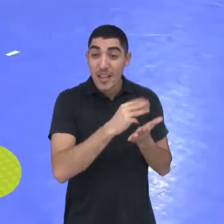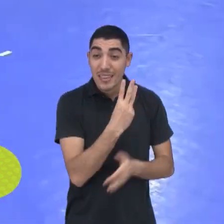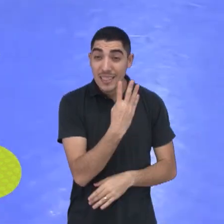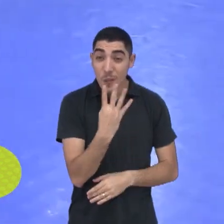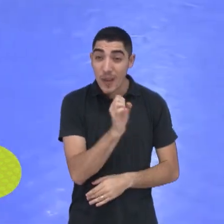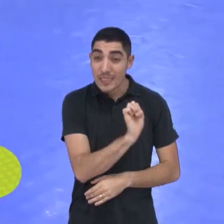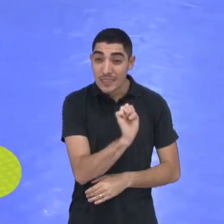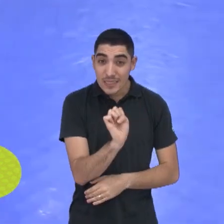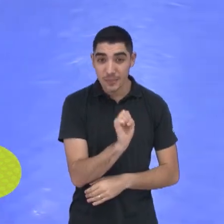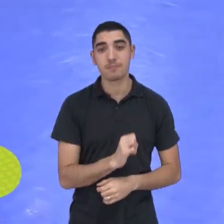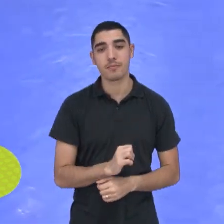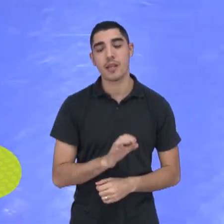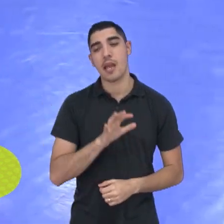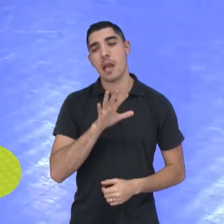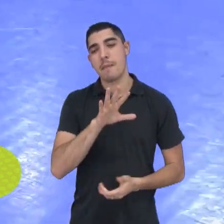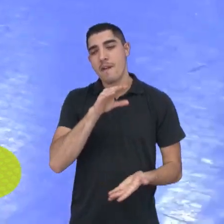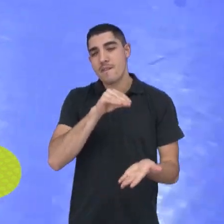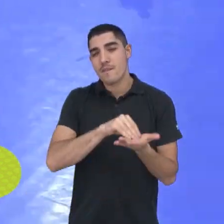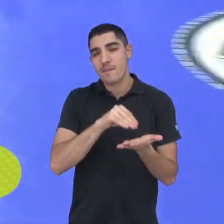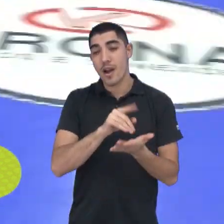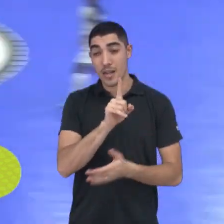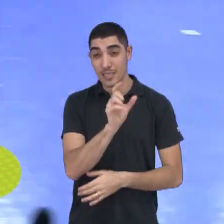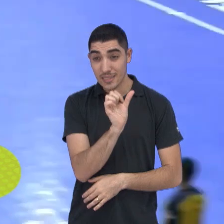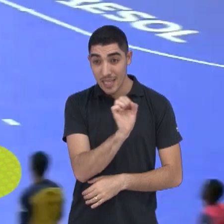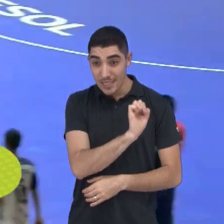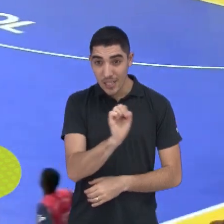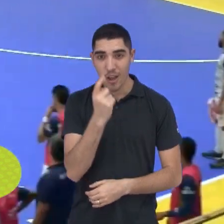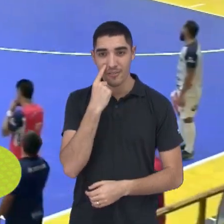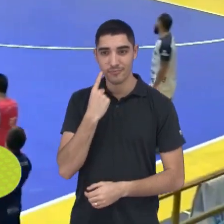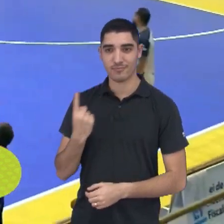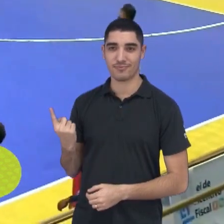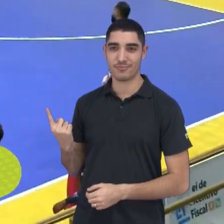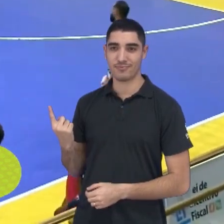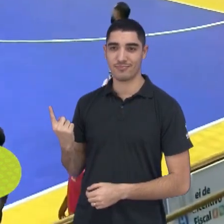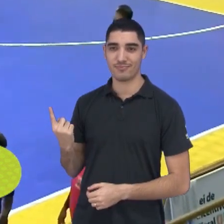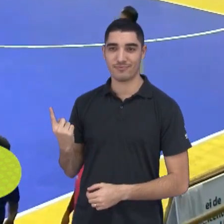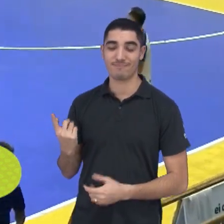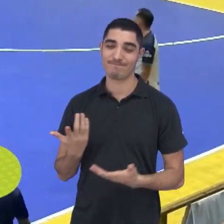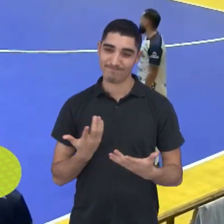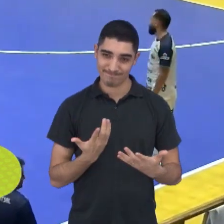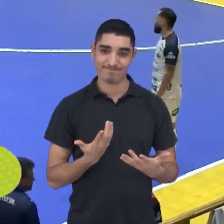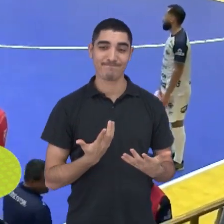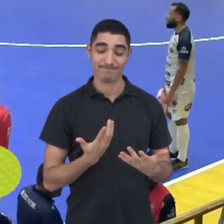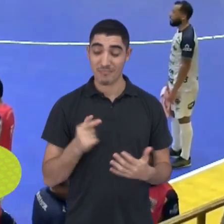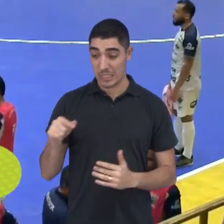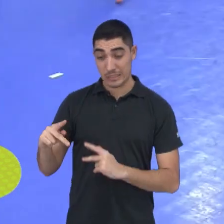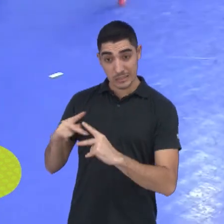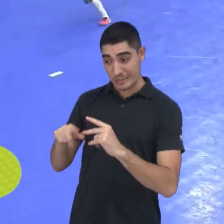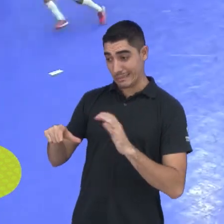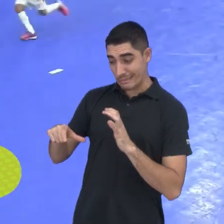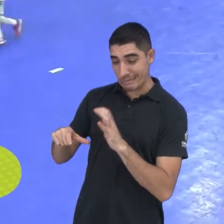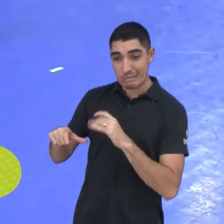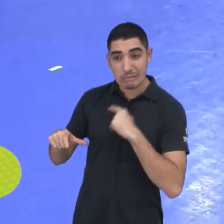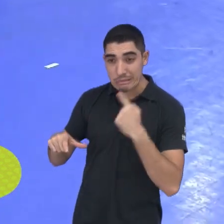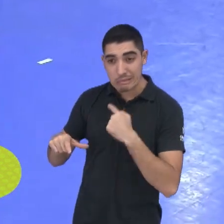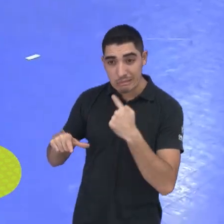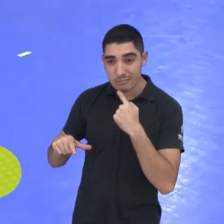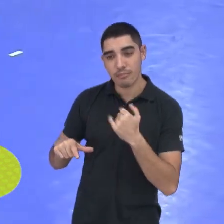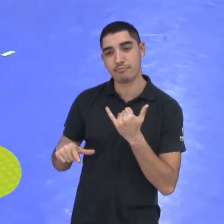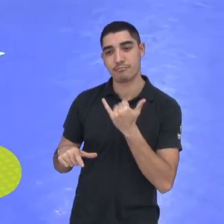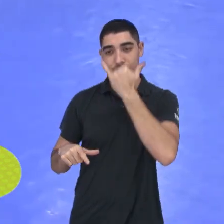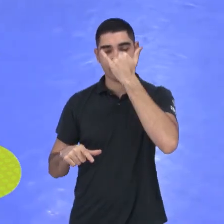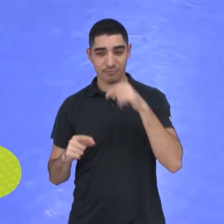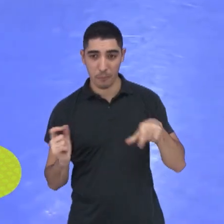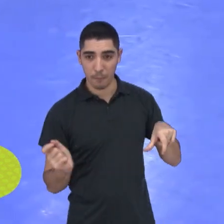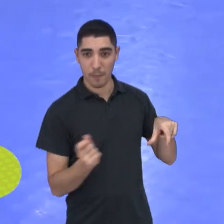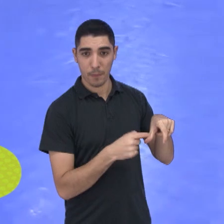fim. Só que restando 16 segundos, o castigo do quem não faz toma aconteceu. Escanteio para o São